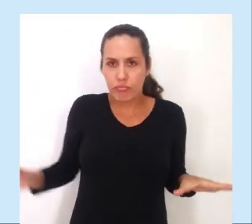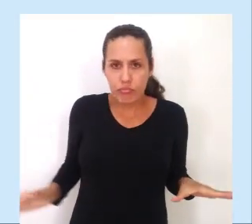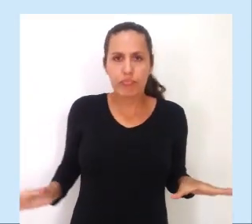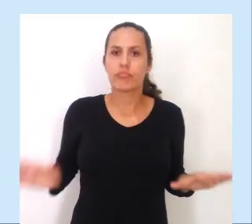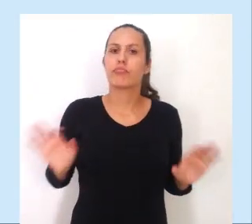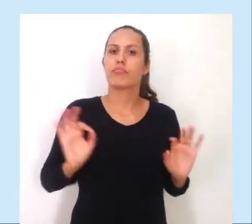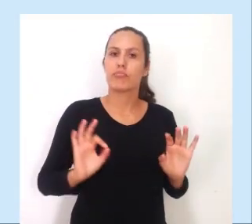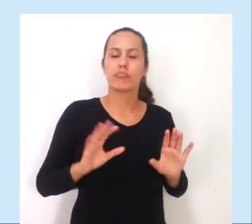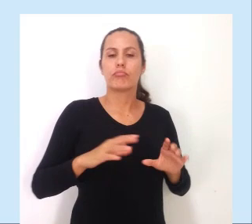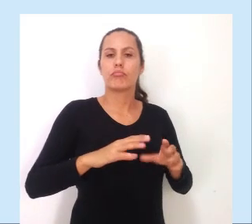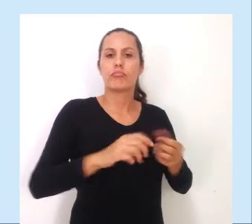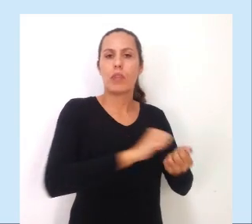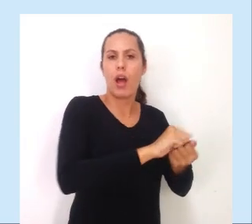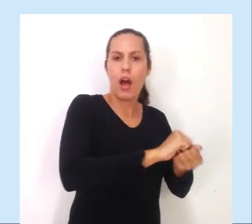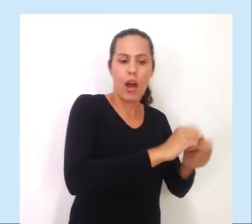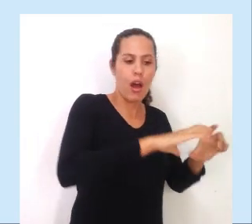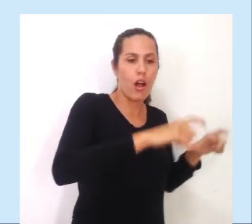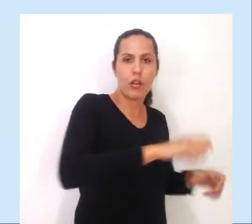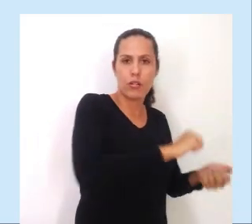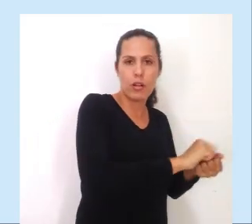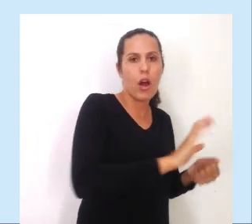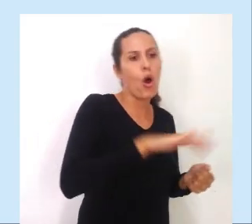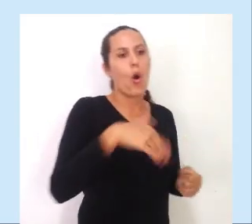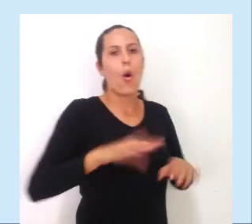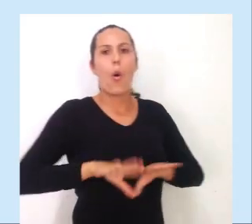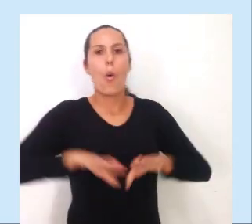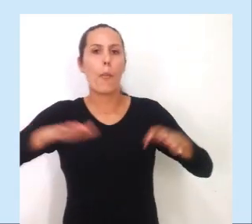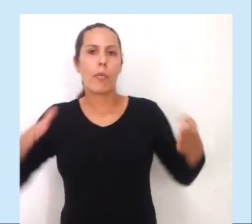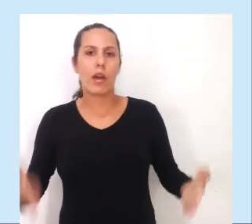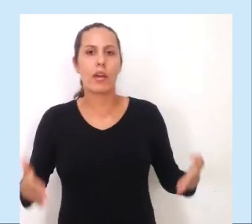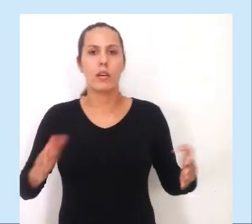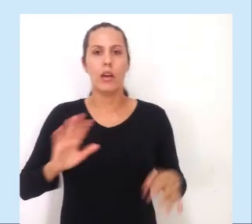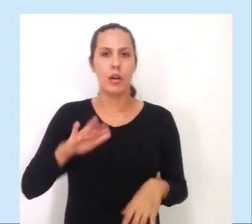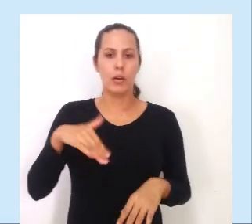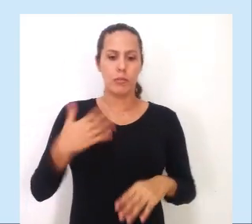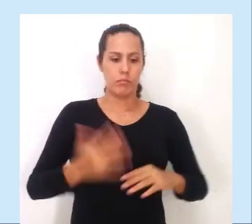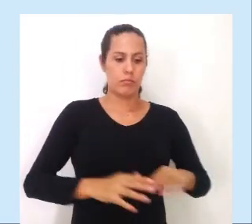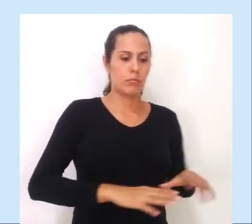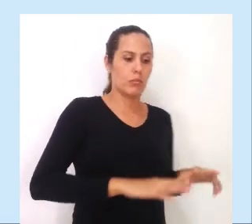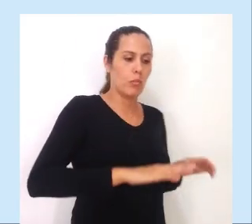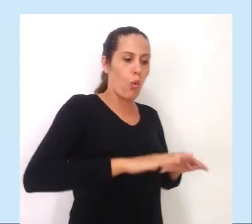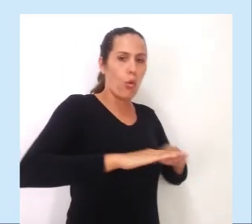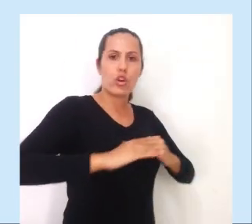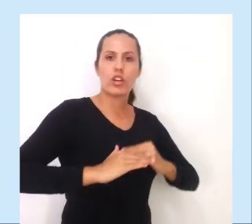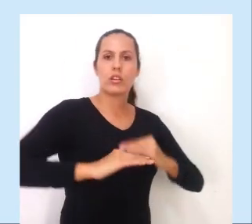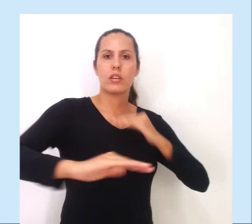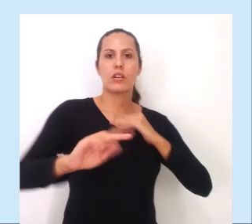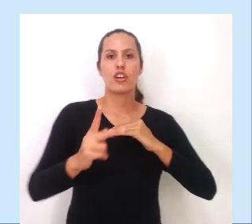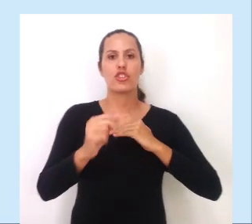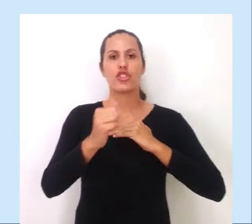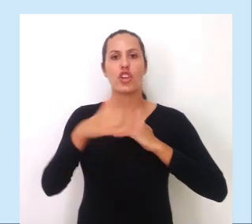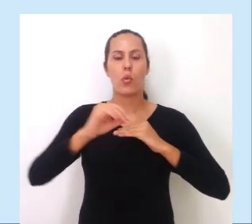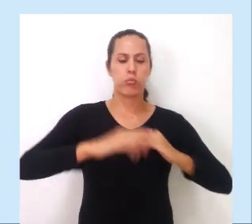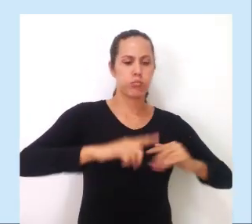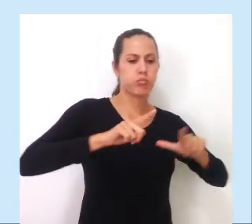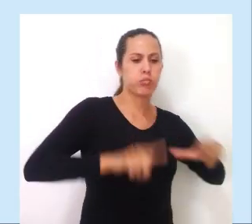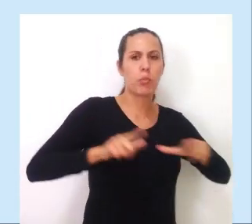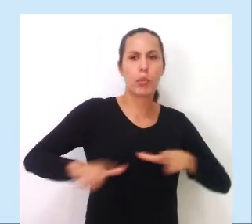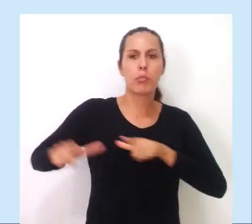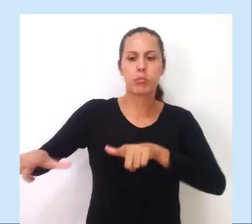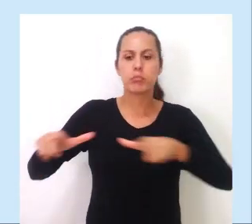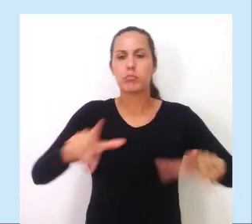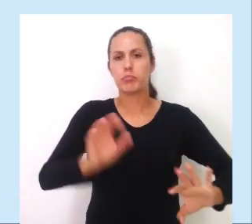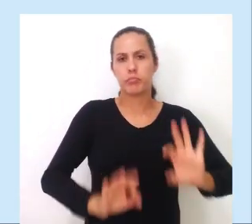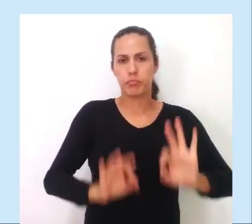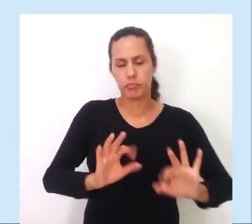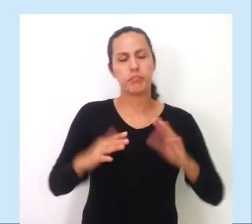né? Ou se não em mesas ou em algumas bancadas devido à sua resistência. As rochas, elas